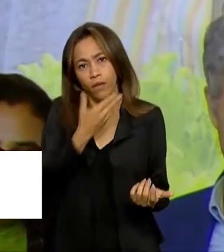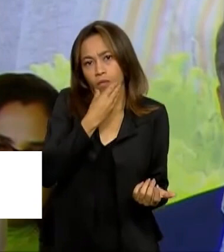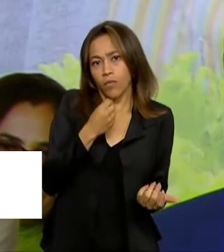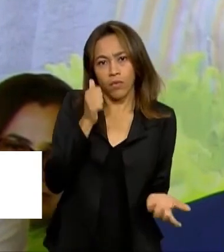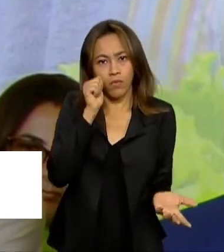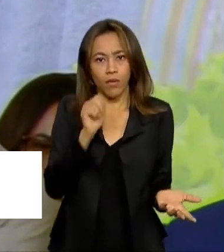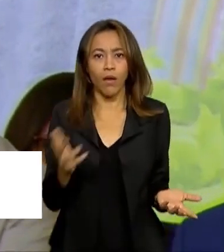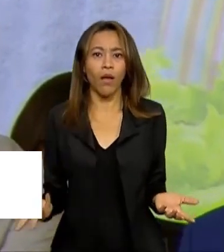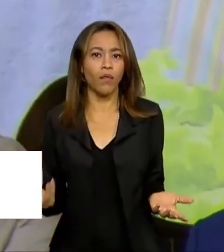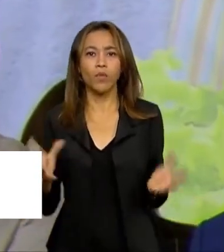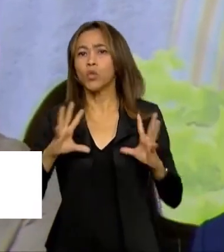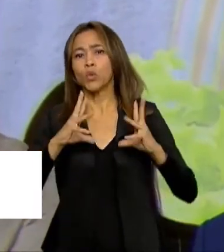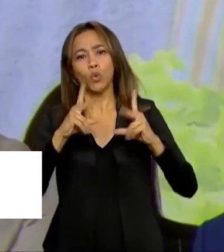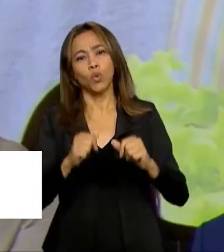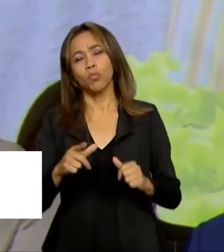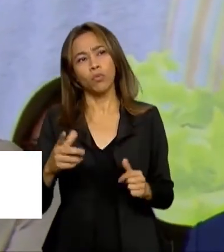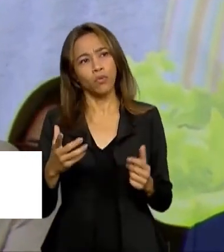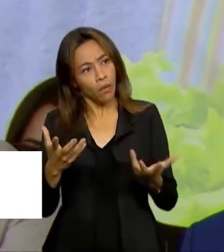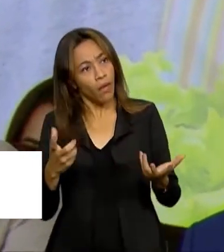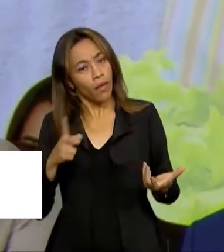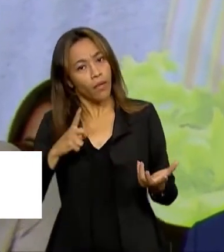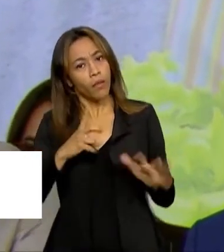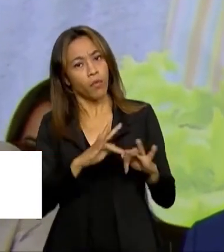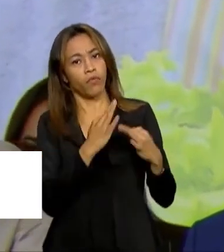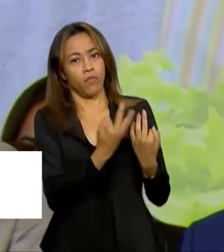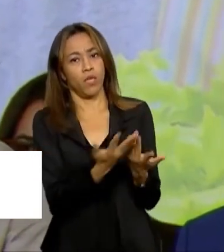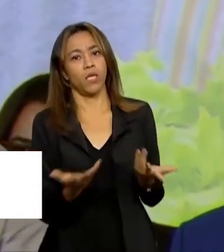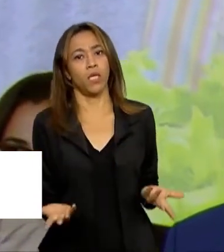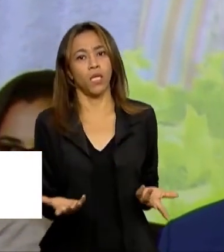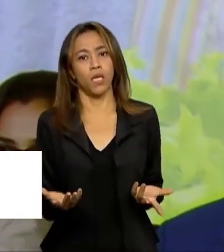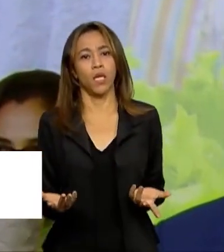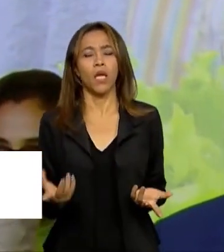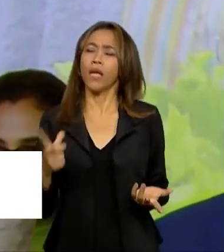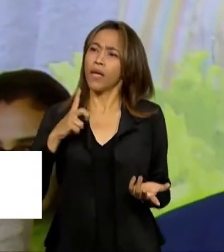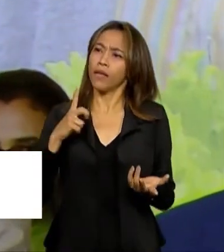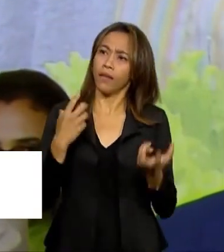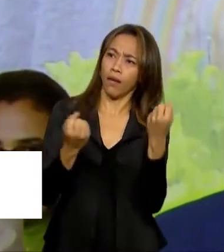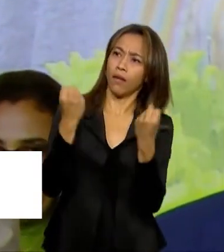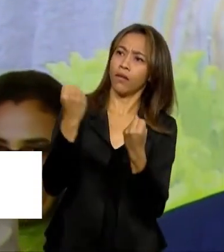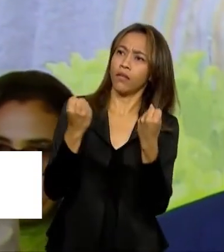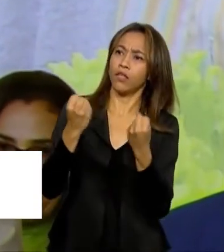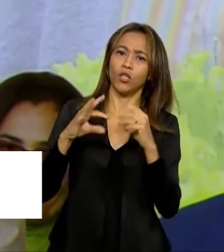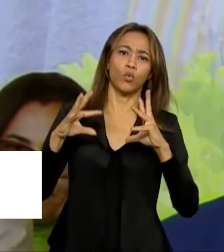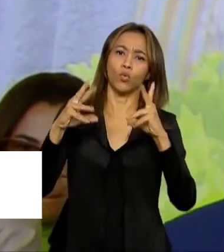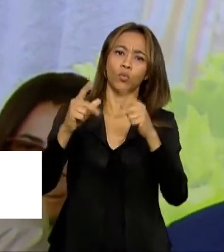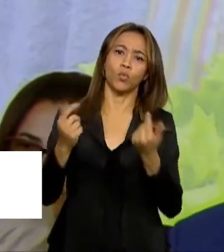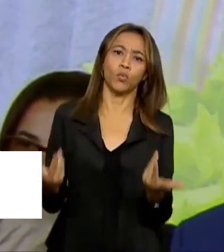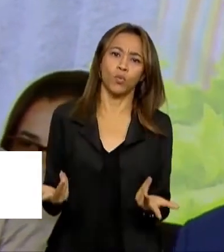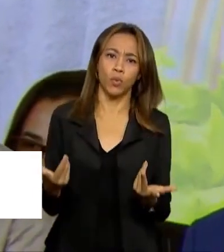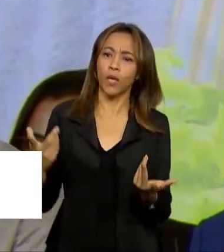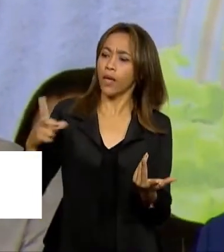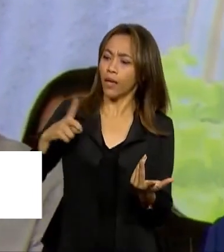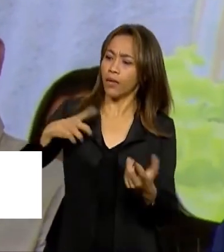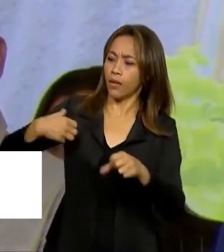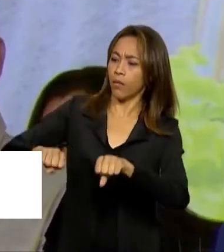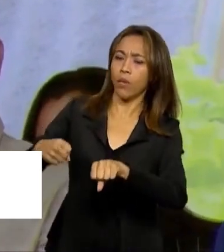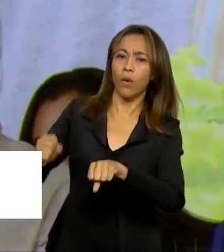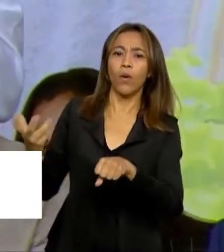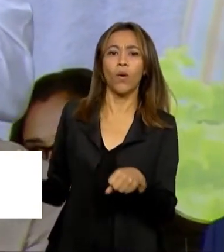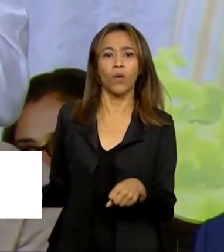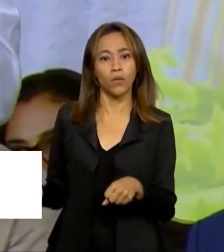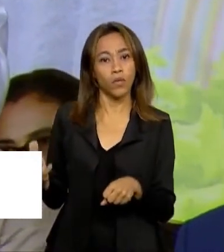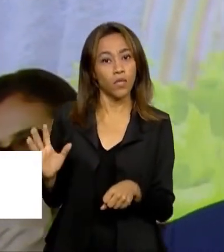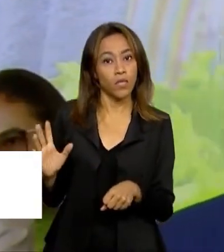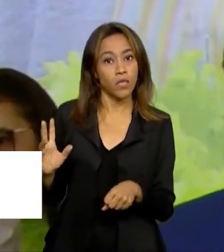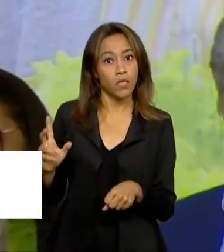homem. Todo mundo quer ter família. Todo mundo quer ter um carrinho. Todo mundo quer ter uma moto. Sem